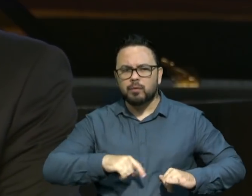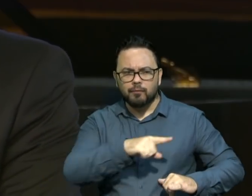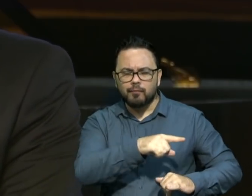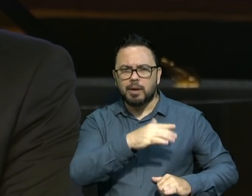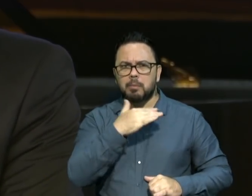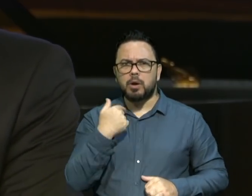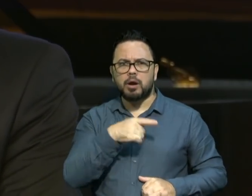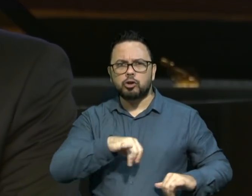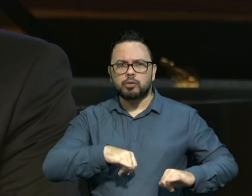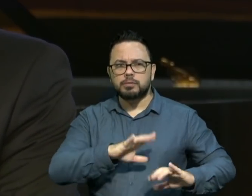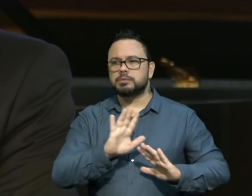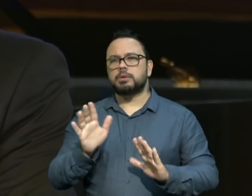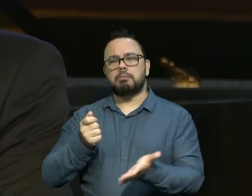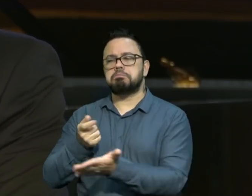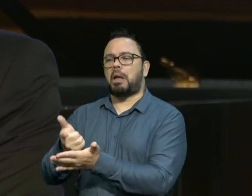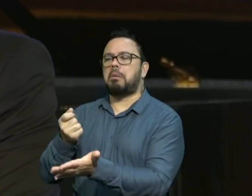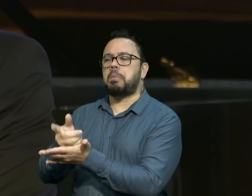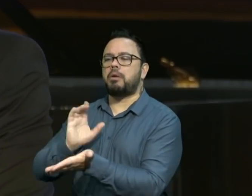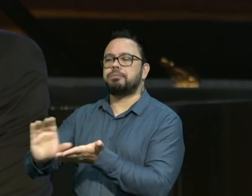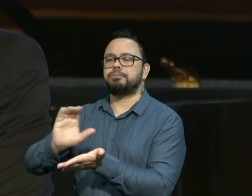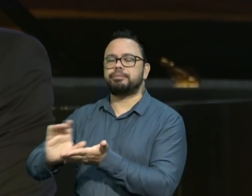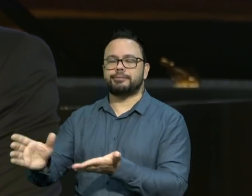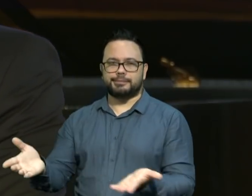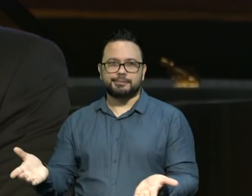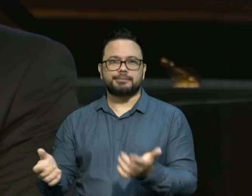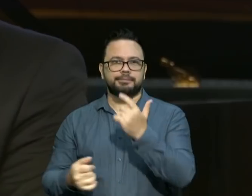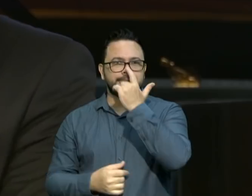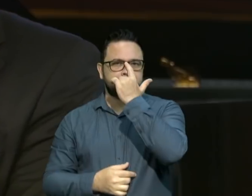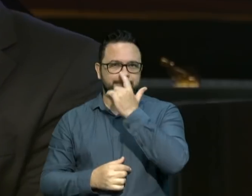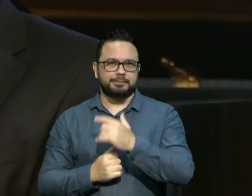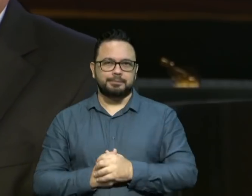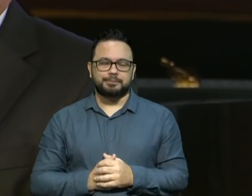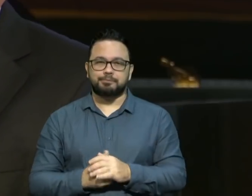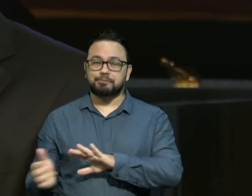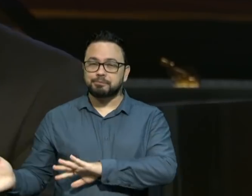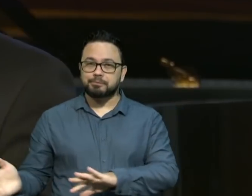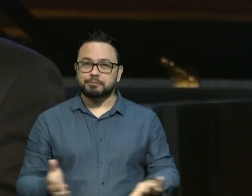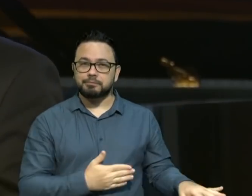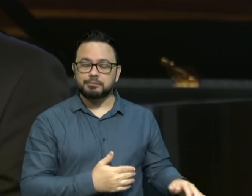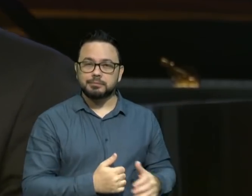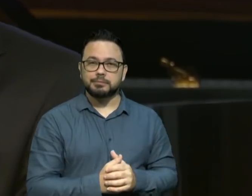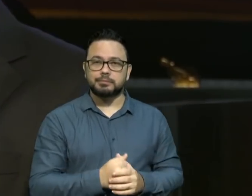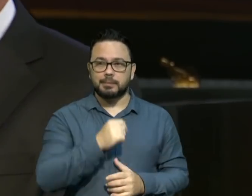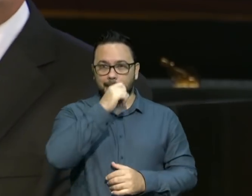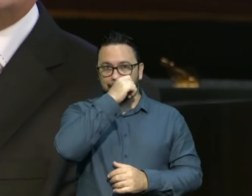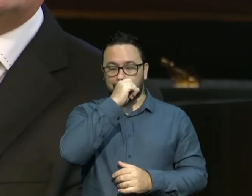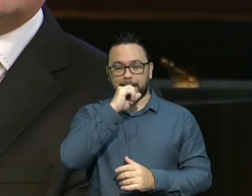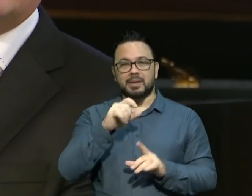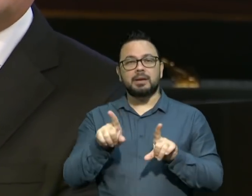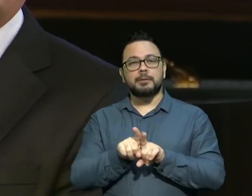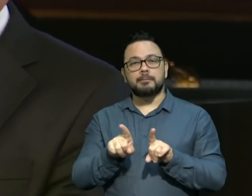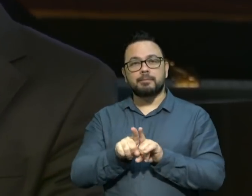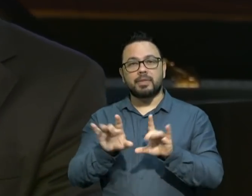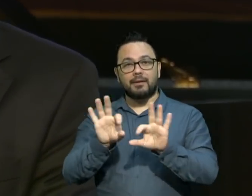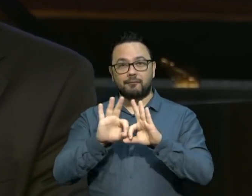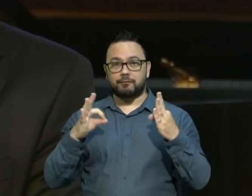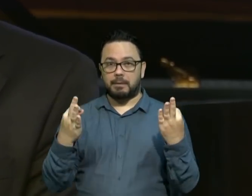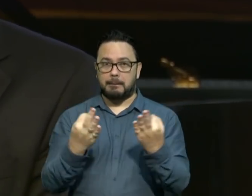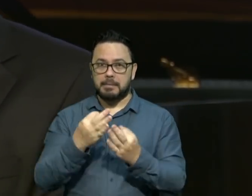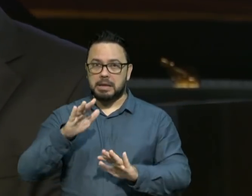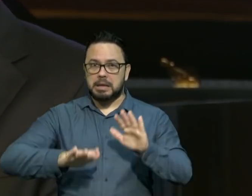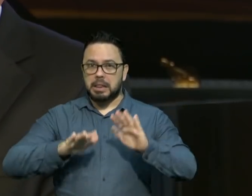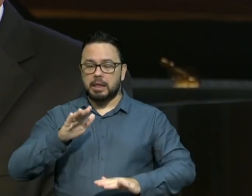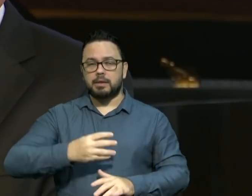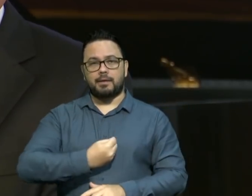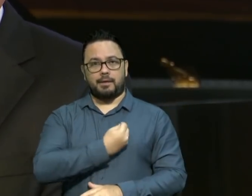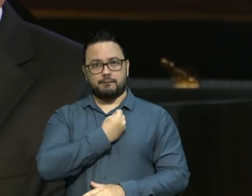muito bem e também havia o sofrimento de familiares que se penitenciar vão por outros